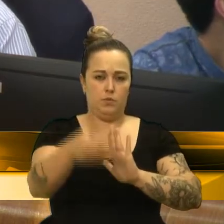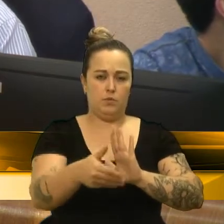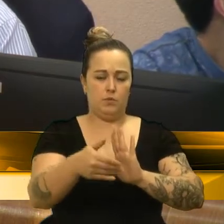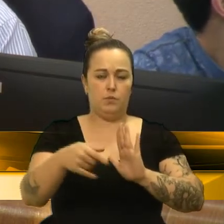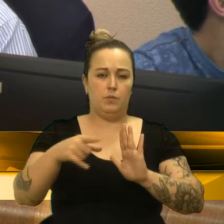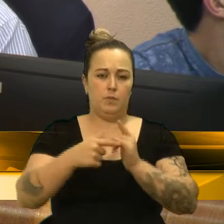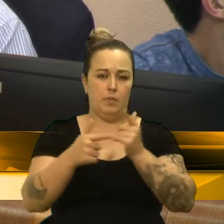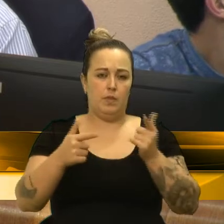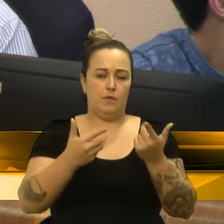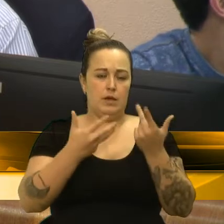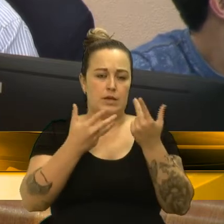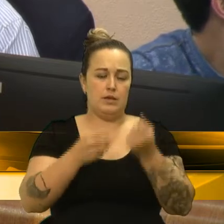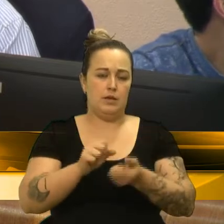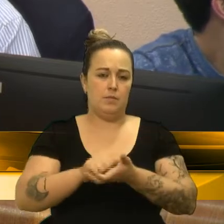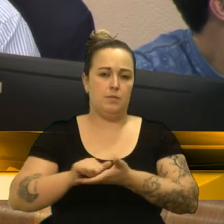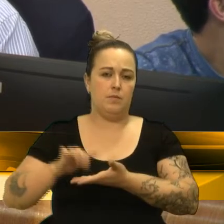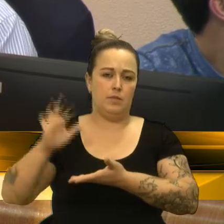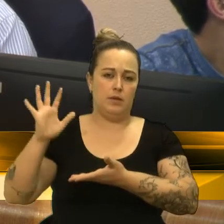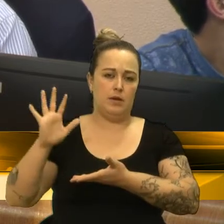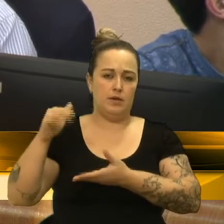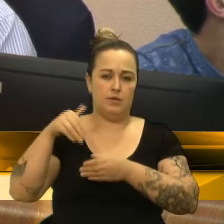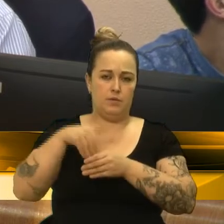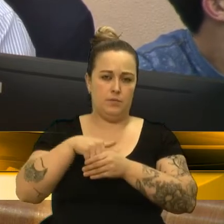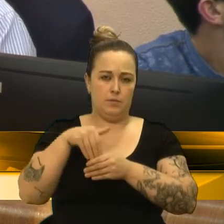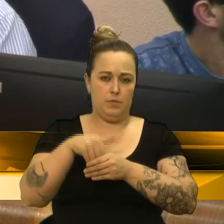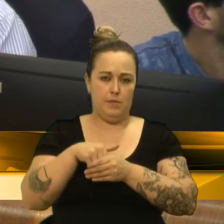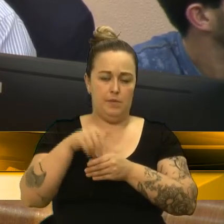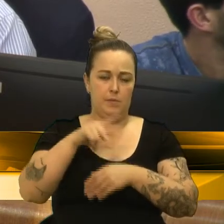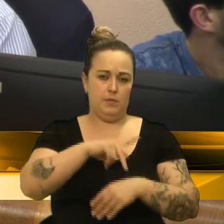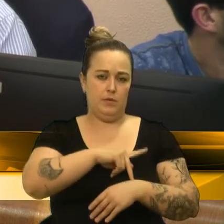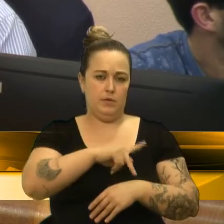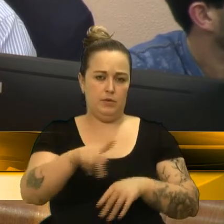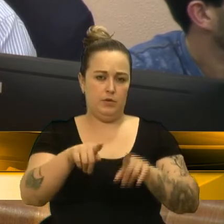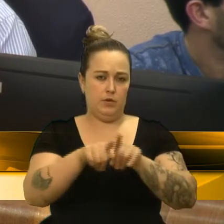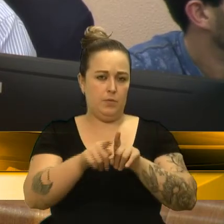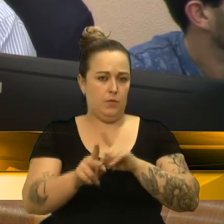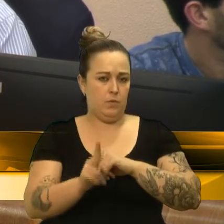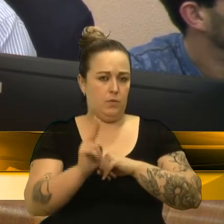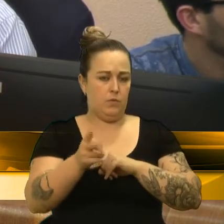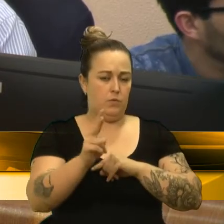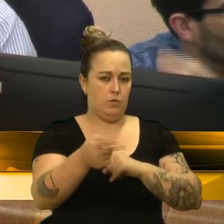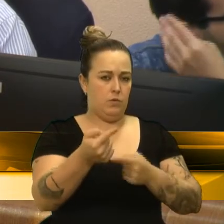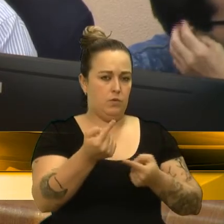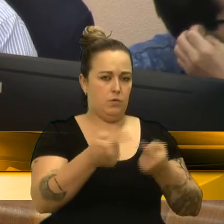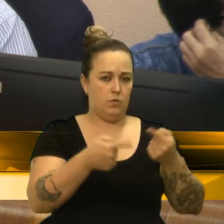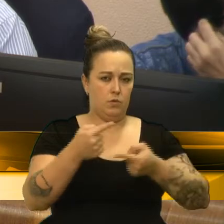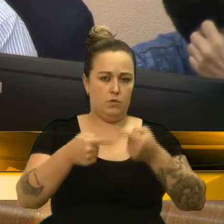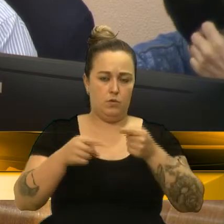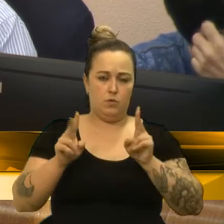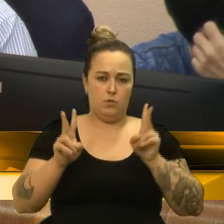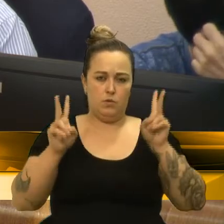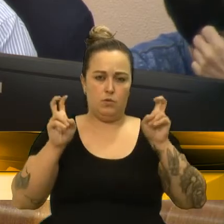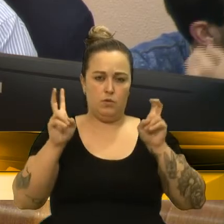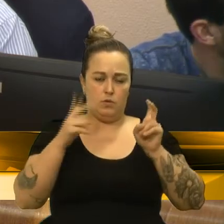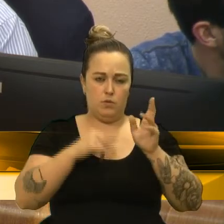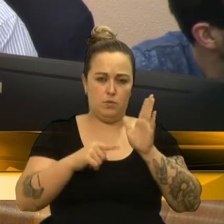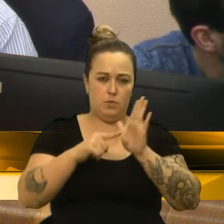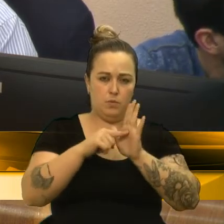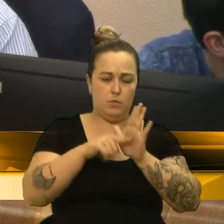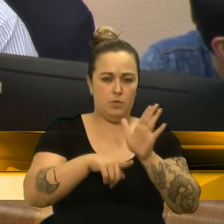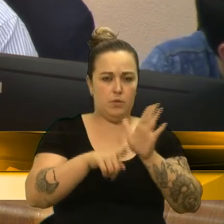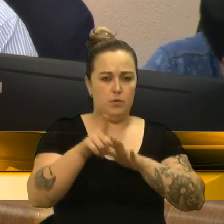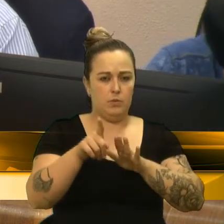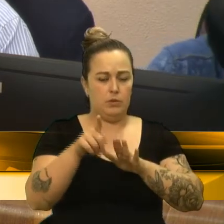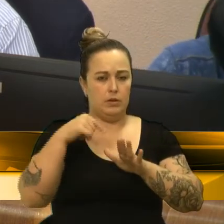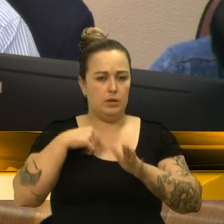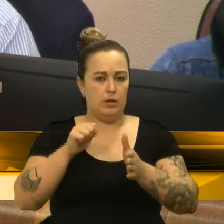admitindo declaração de voto. Parágrafo único. O presidente dará conhecimento do requerimento ao plenário ou colocará em votação, interrompendo, se for o caso, o orador